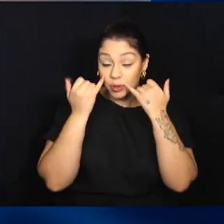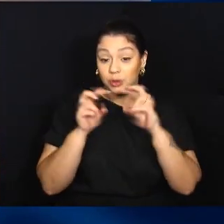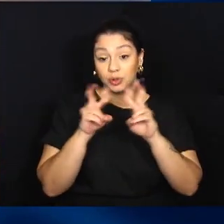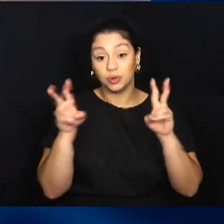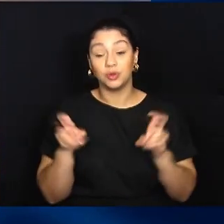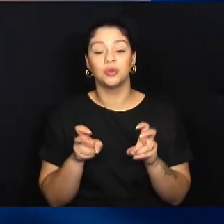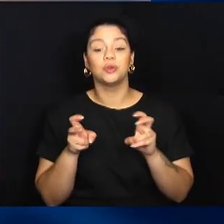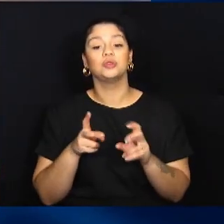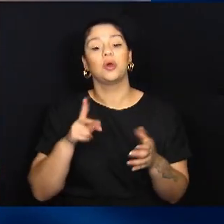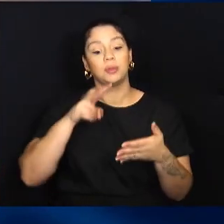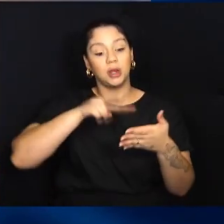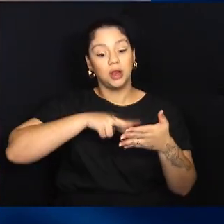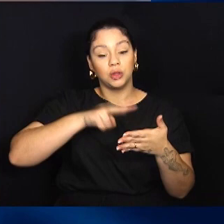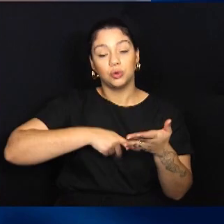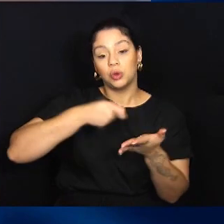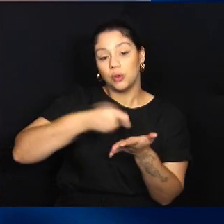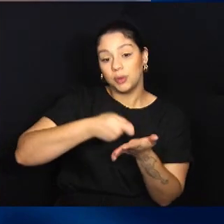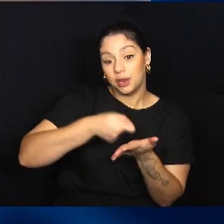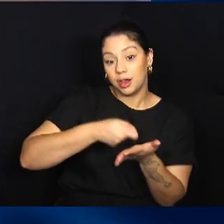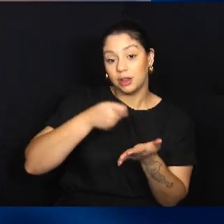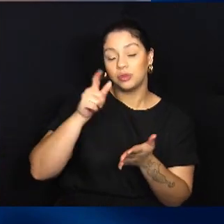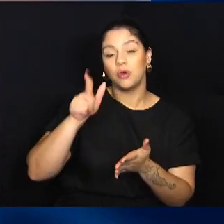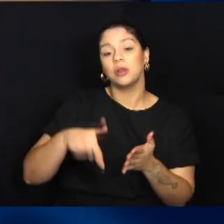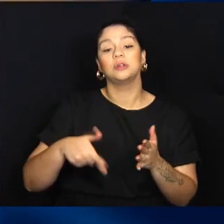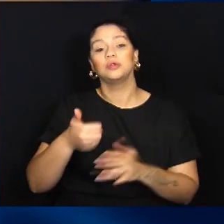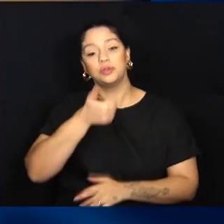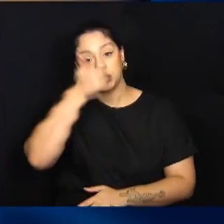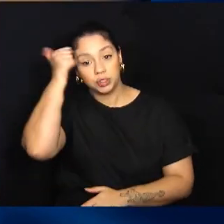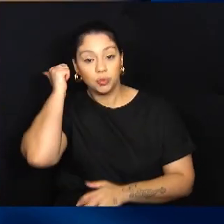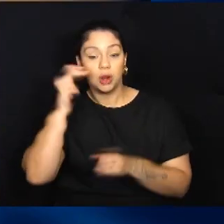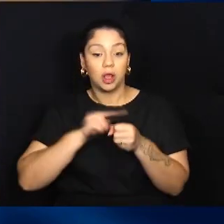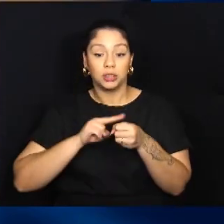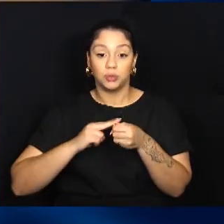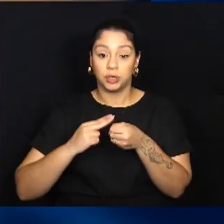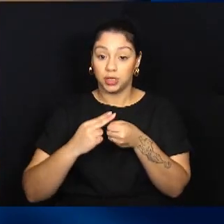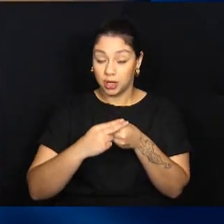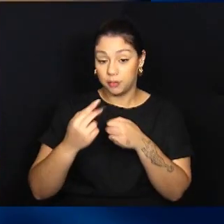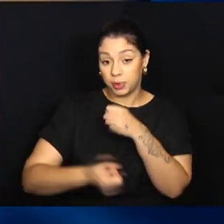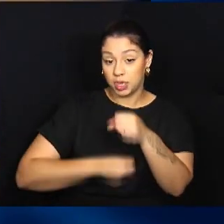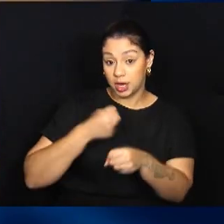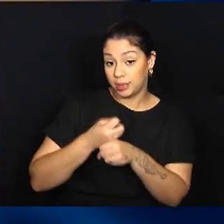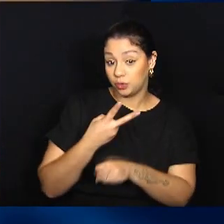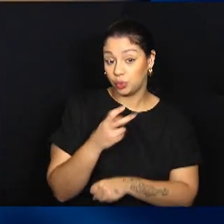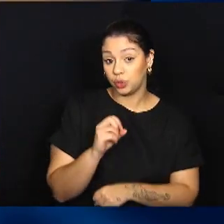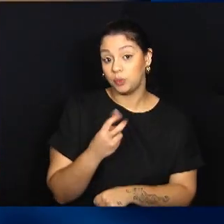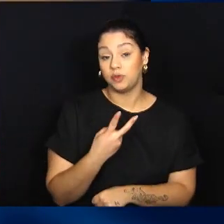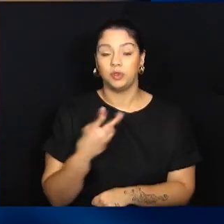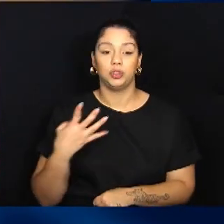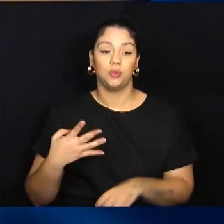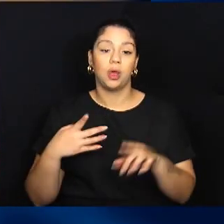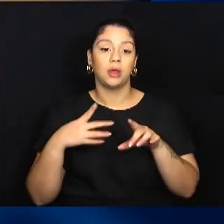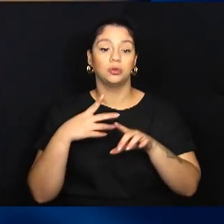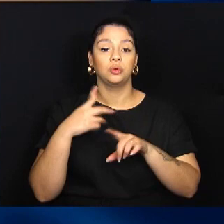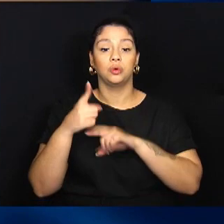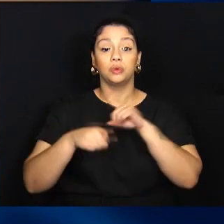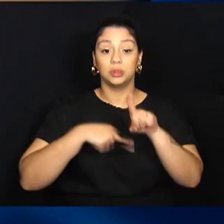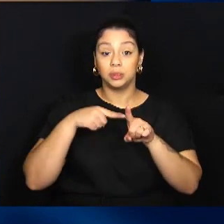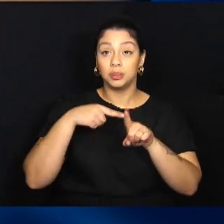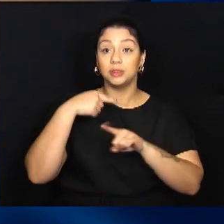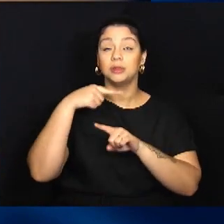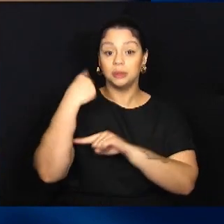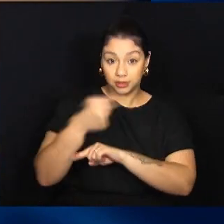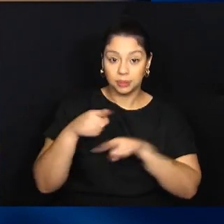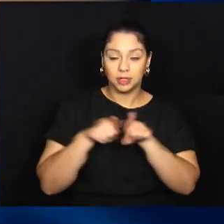leitura obrigatória para o vestibular da Unicamp para os anos de 2024, 2025